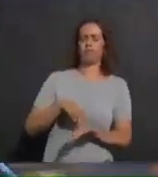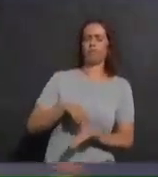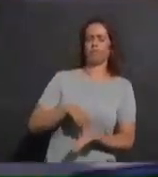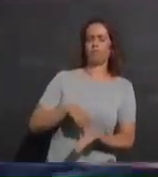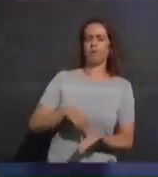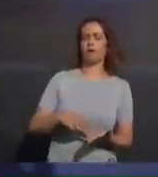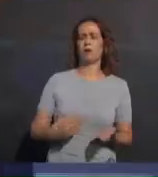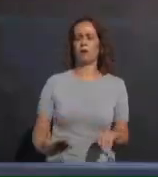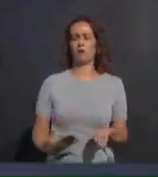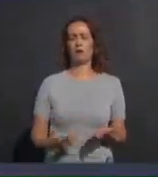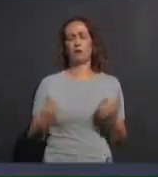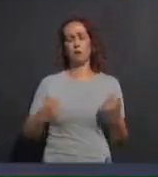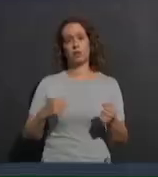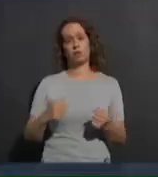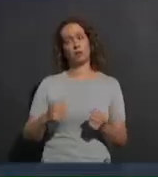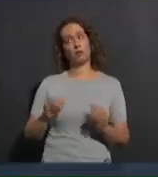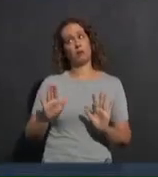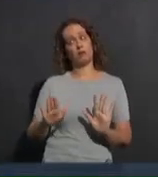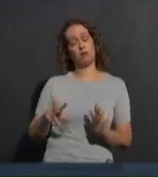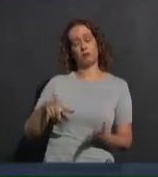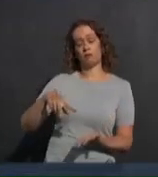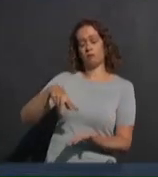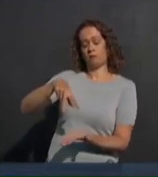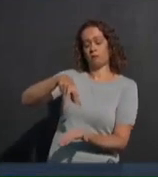não precisa ser pelo menos um tripé?